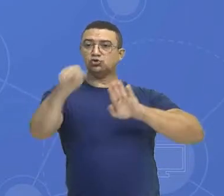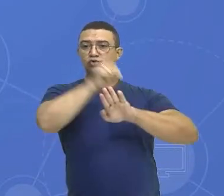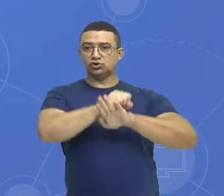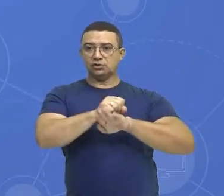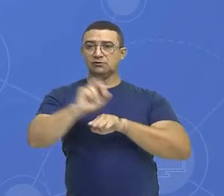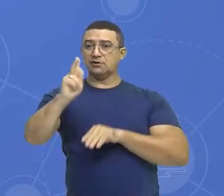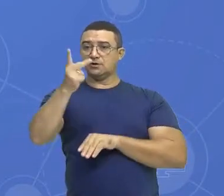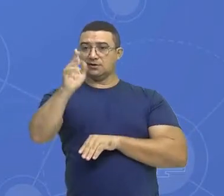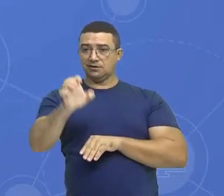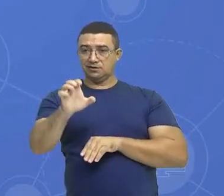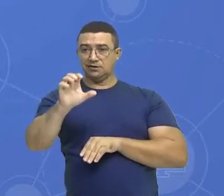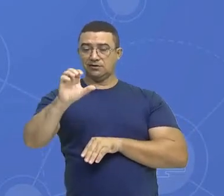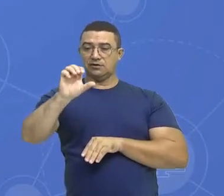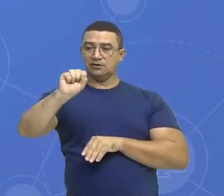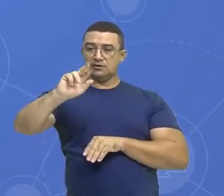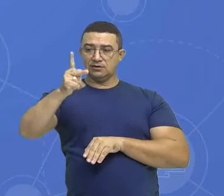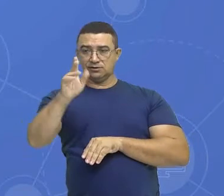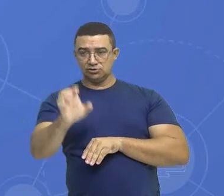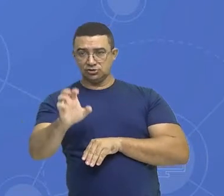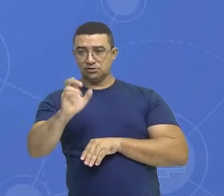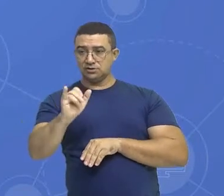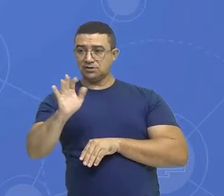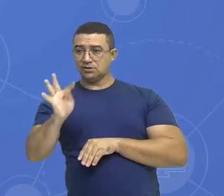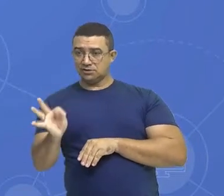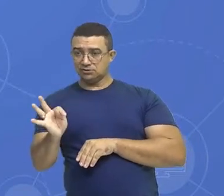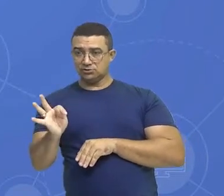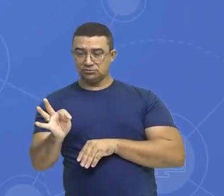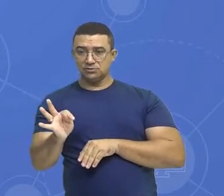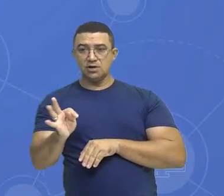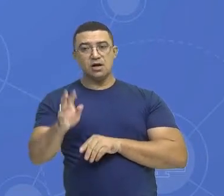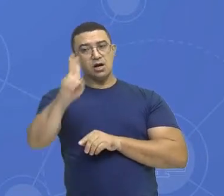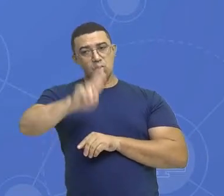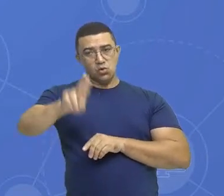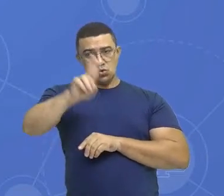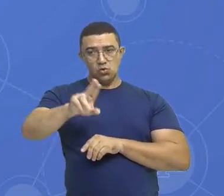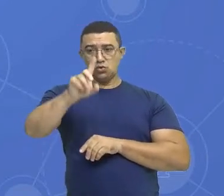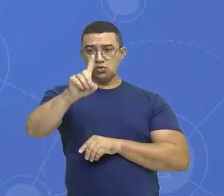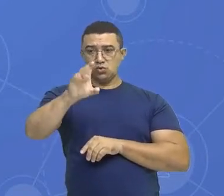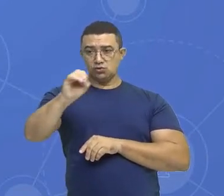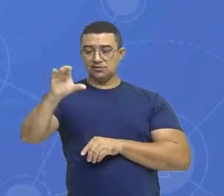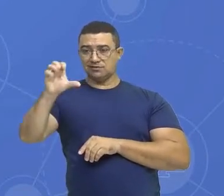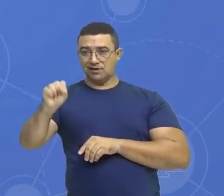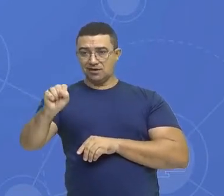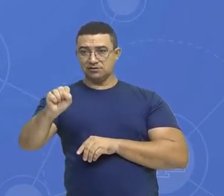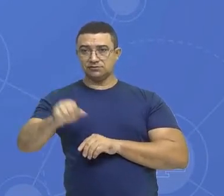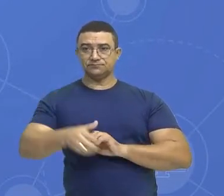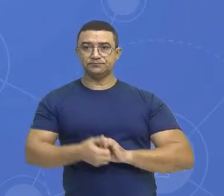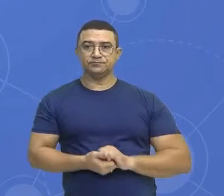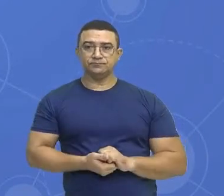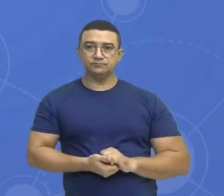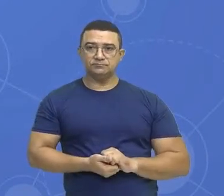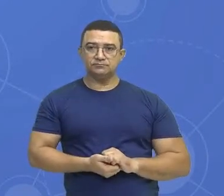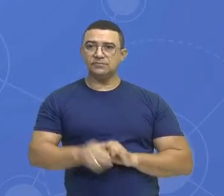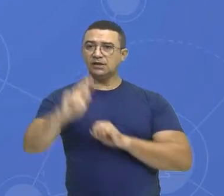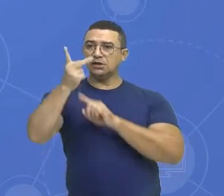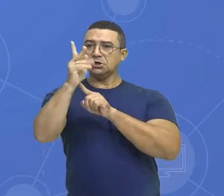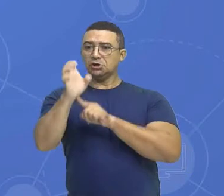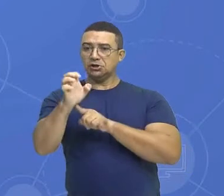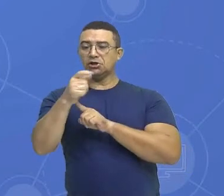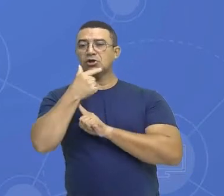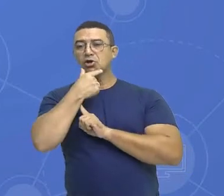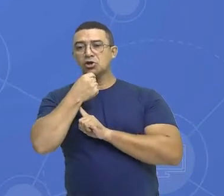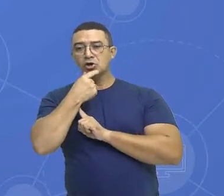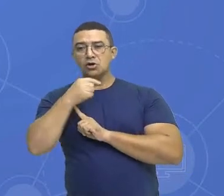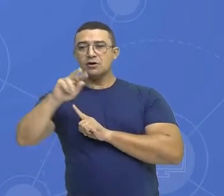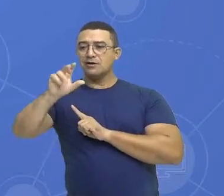ou it, né, respectivamente, nós temos ele ou ela para coisas, objetos e animais, tá certo? Eu devo